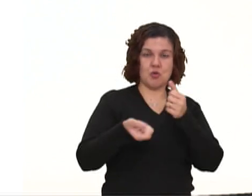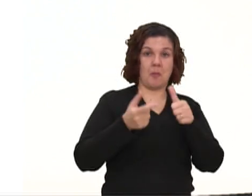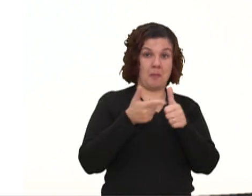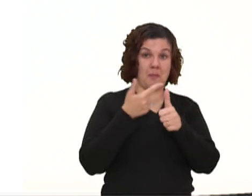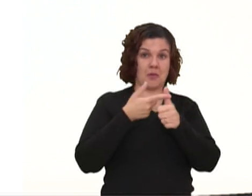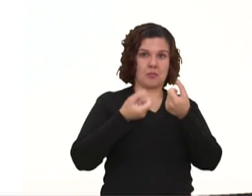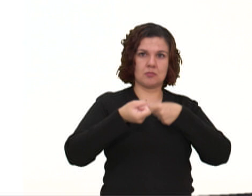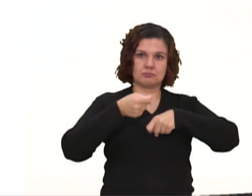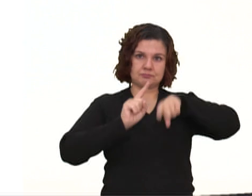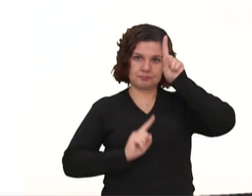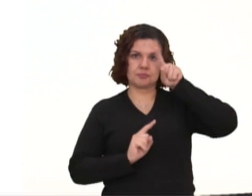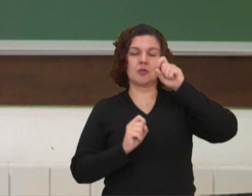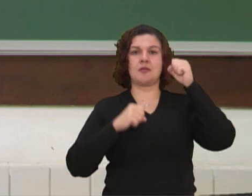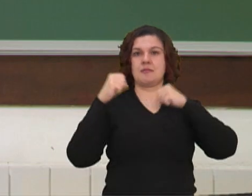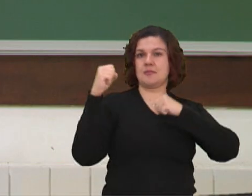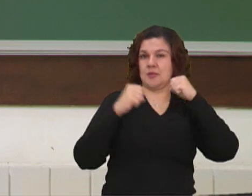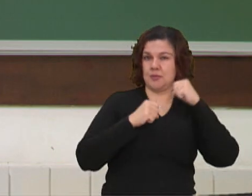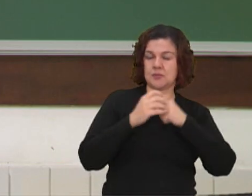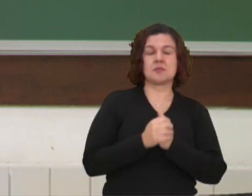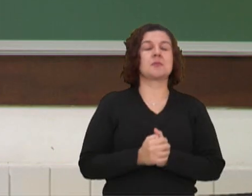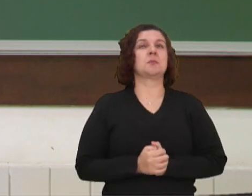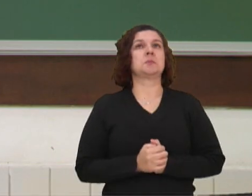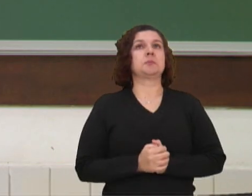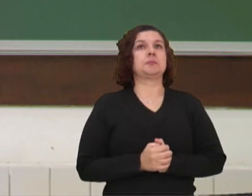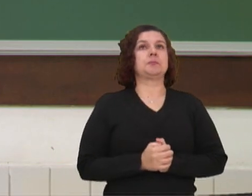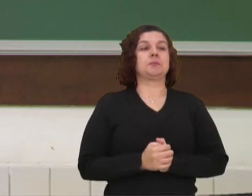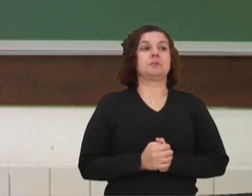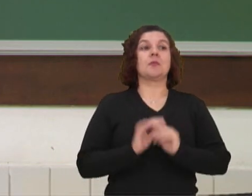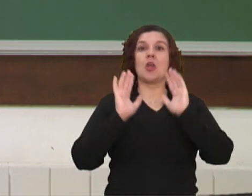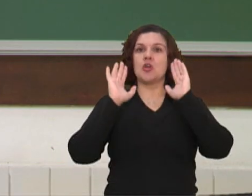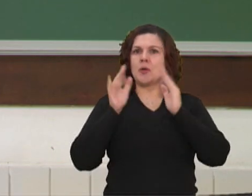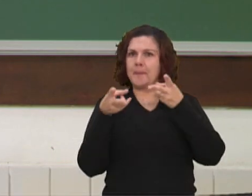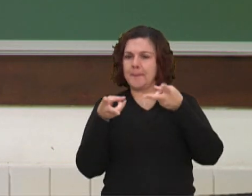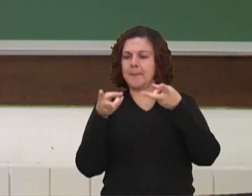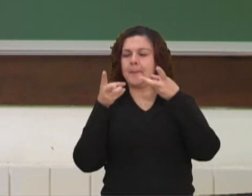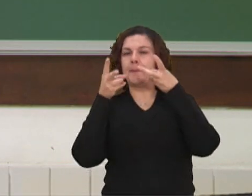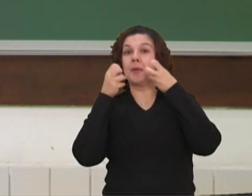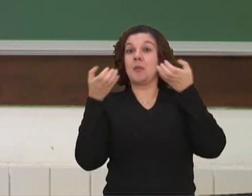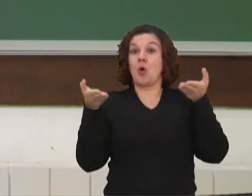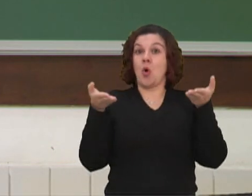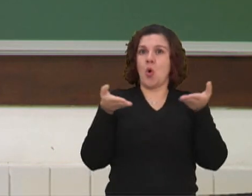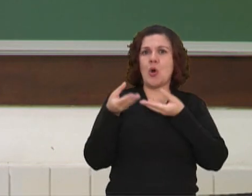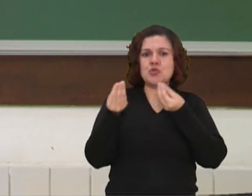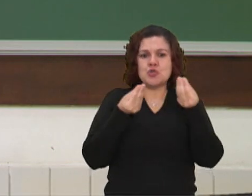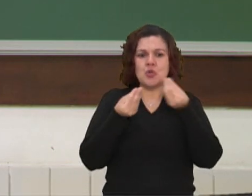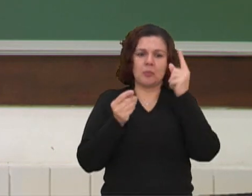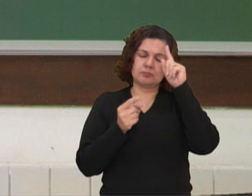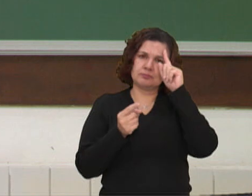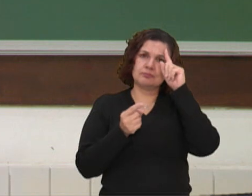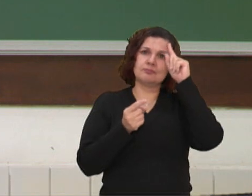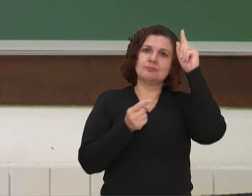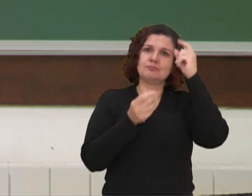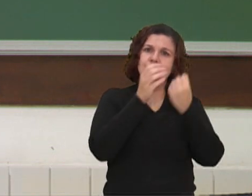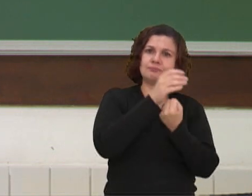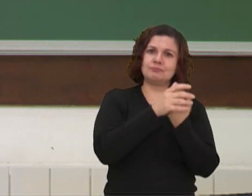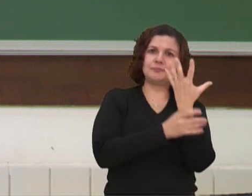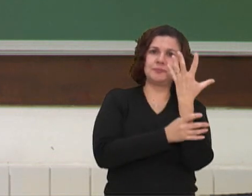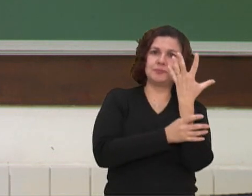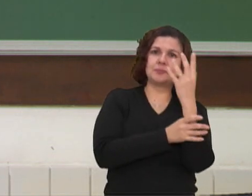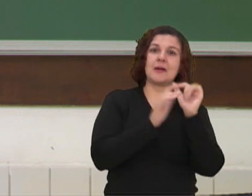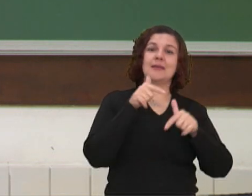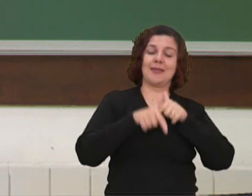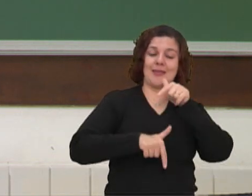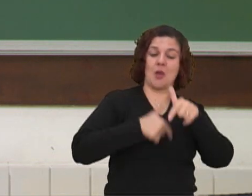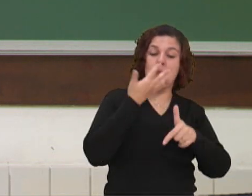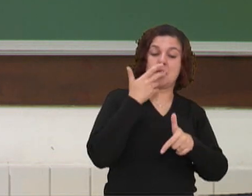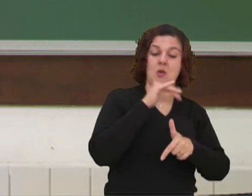Revolução Industrial, o que eu queria que vocês observassem hoje era essa ideia de uso da mão de obra